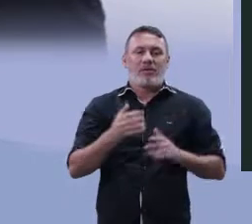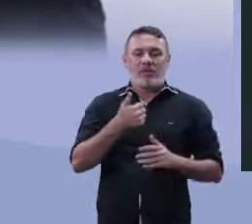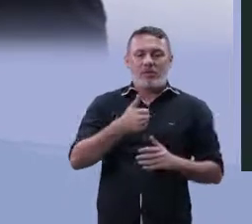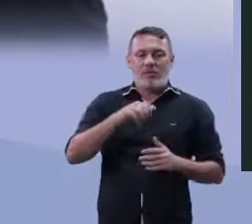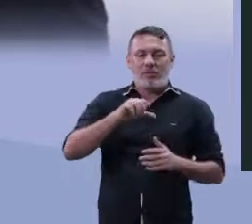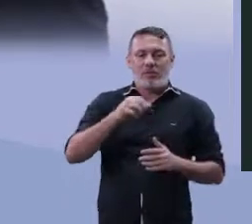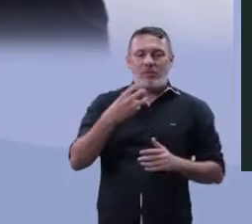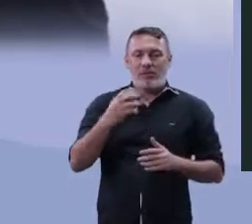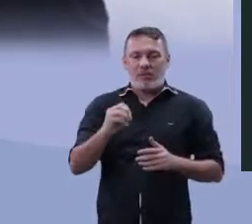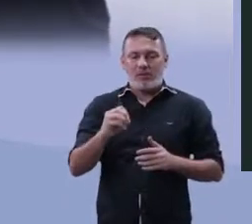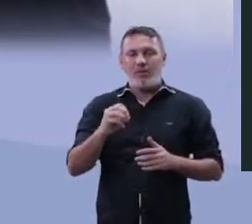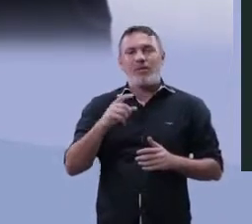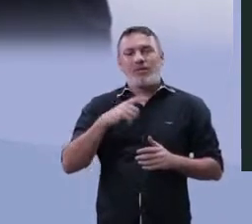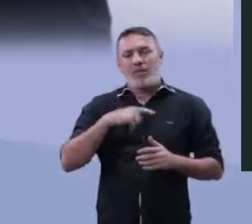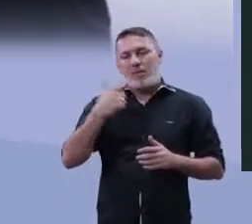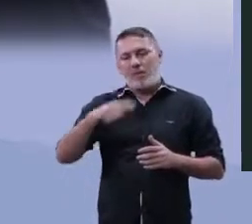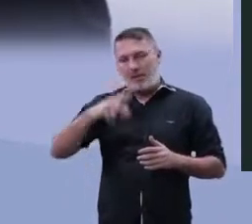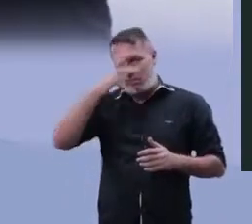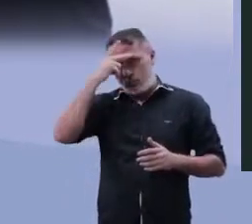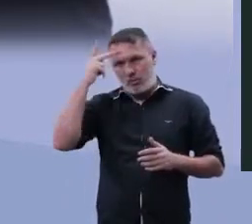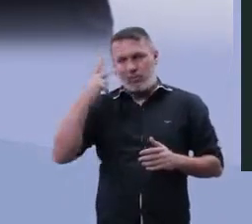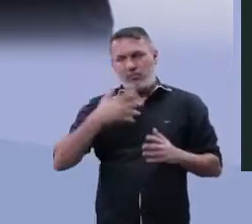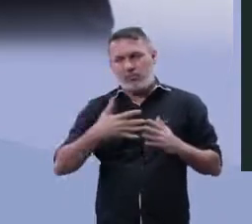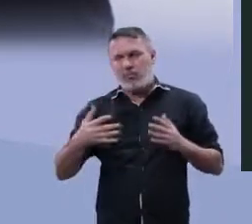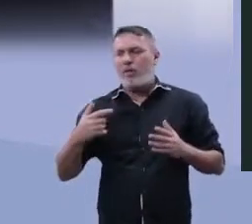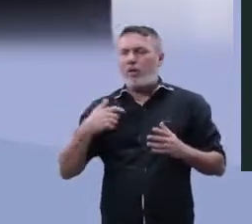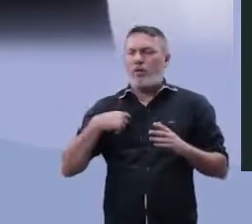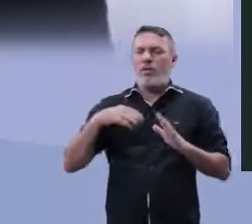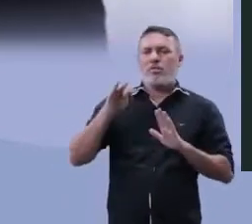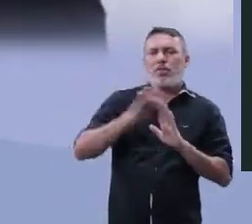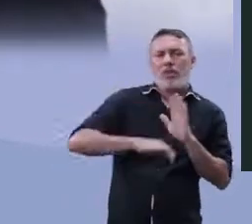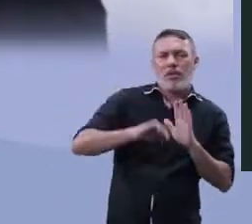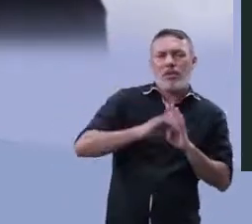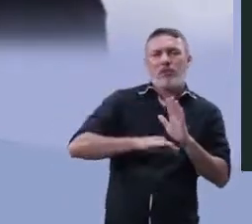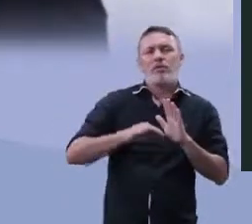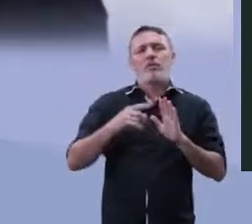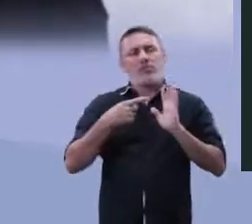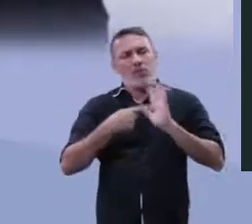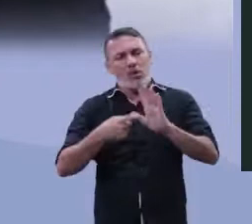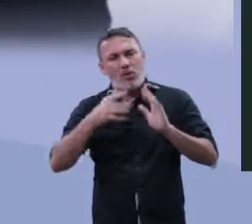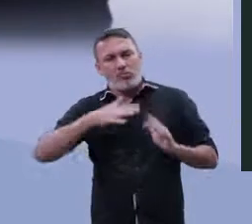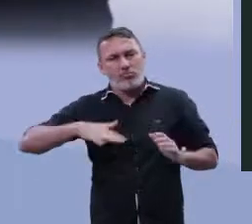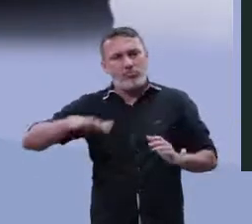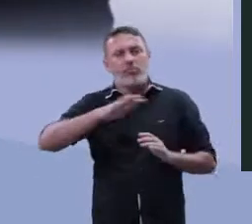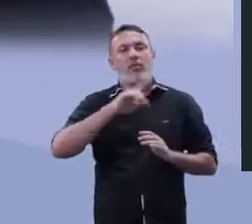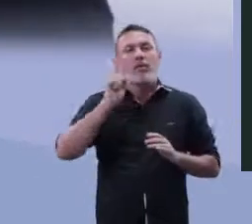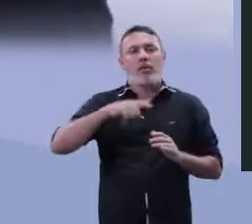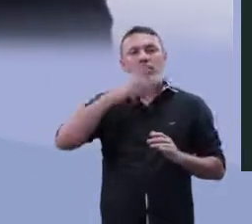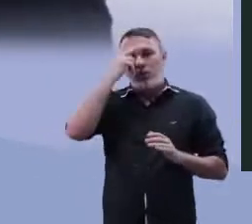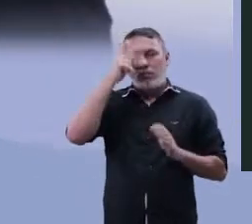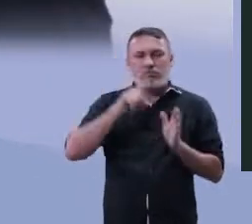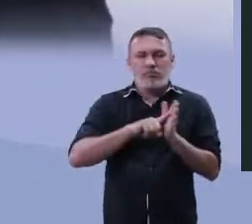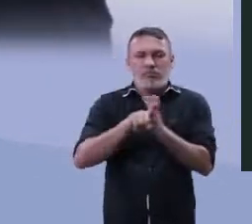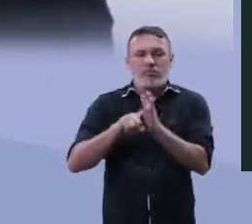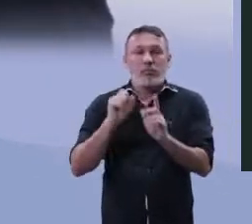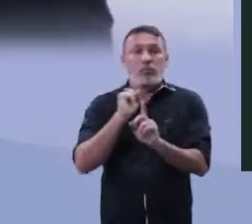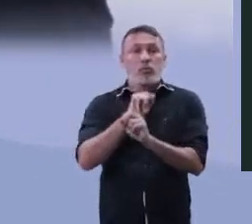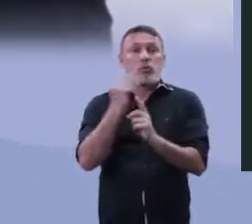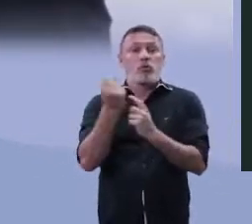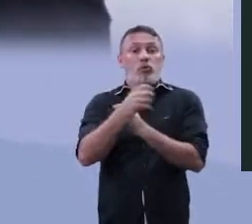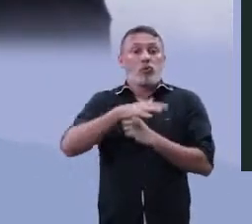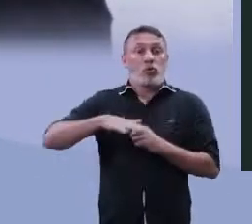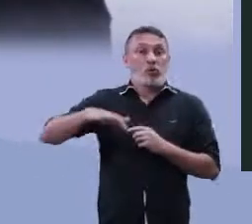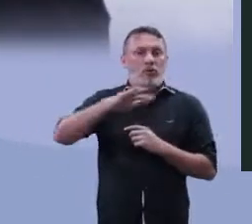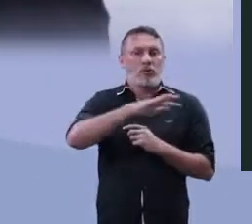que Gilberto Freire, Caio Prado Júnior, Sérgio Buarque de Holanda. E aí trouxe alguns trechos, né, das obras desses sociólogos para a